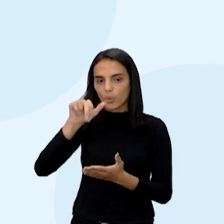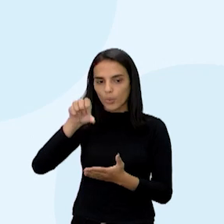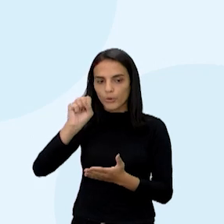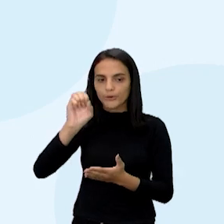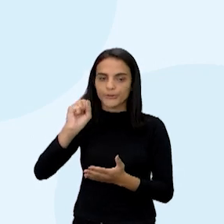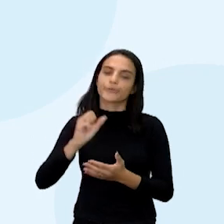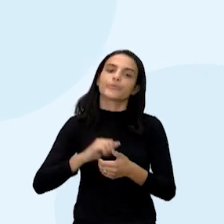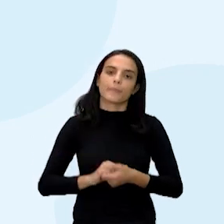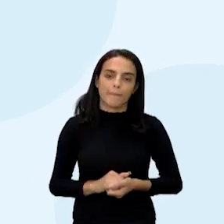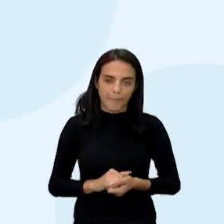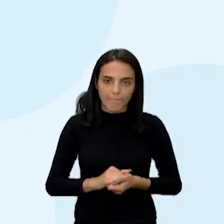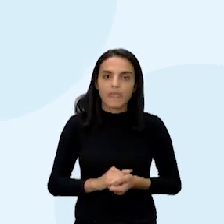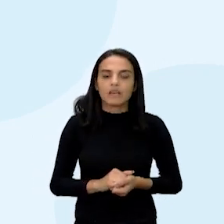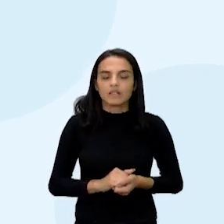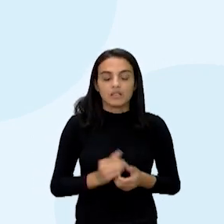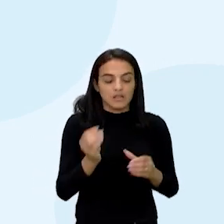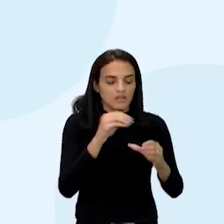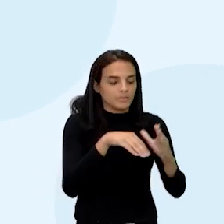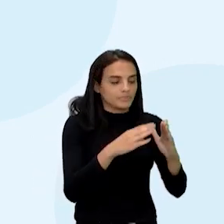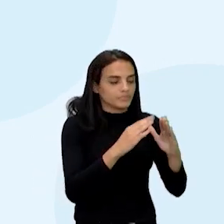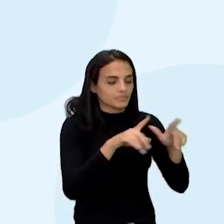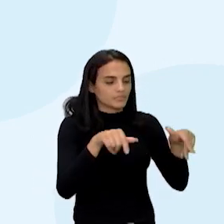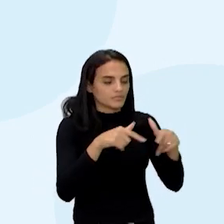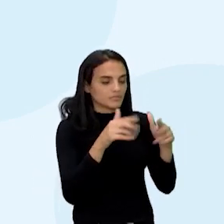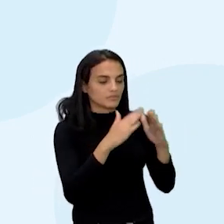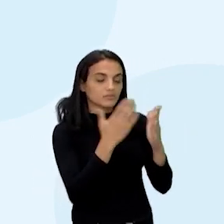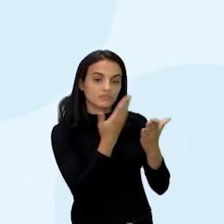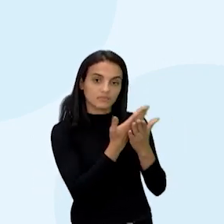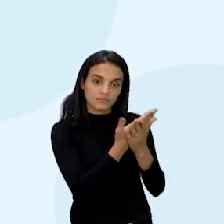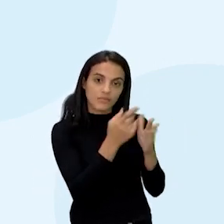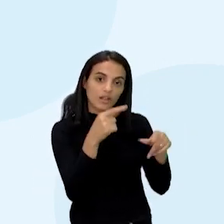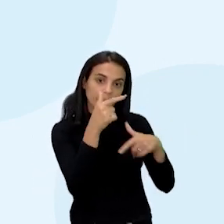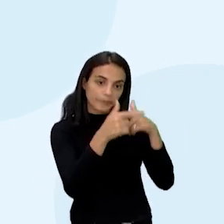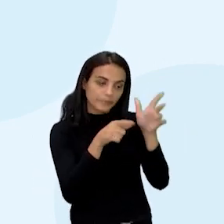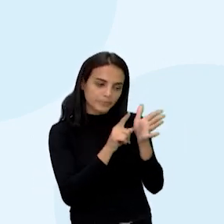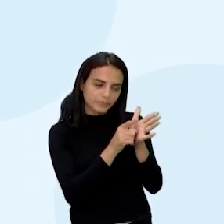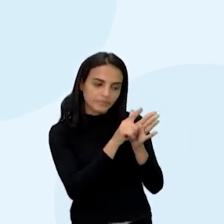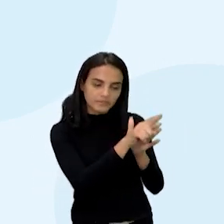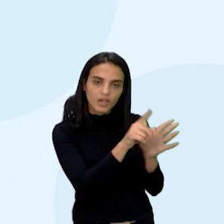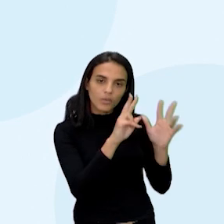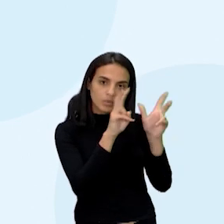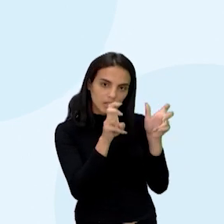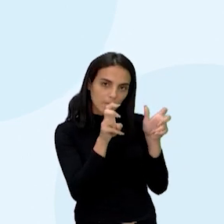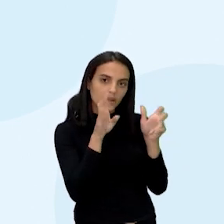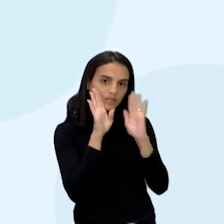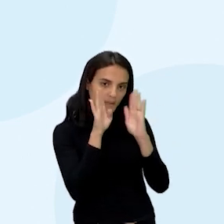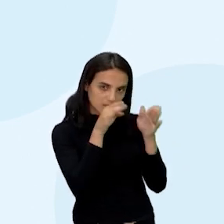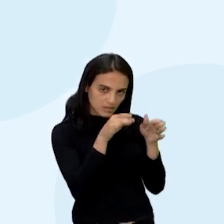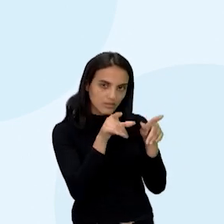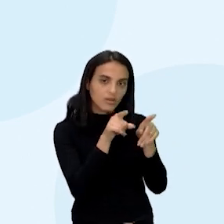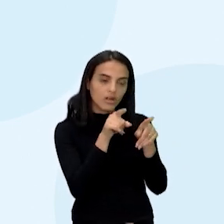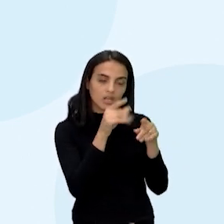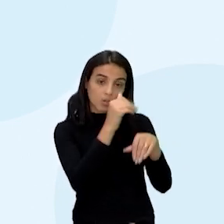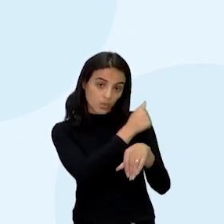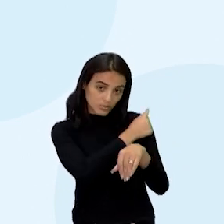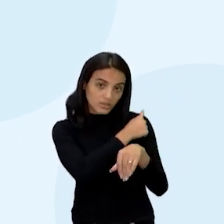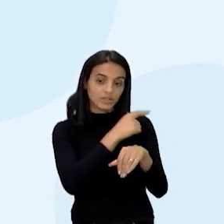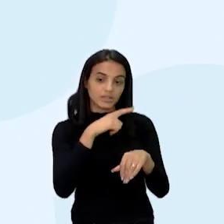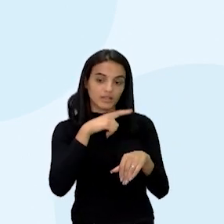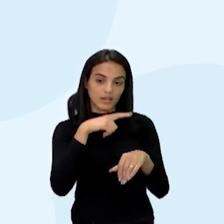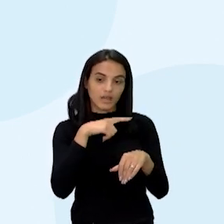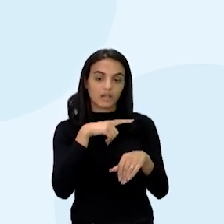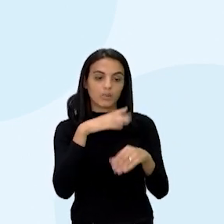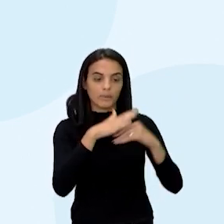enriquecimento intracurricular, em que a gente vai trabalhar o aprofundamento daquele conteúdo em que o estudante tem uma habilidade acima da